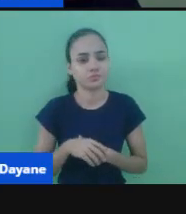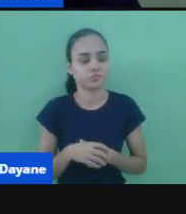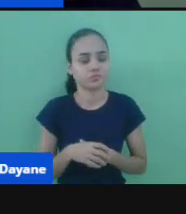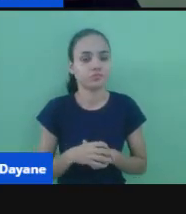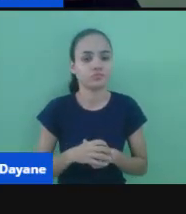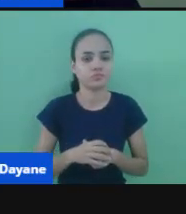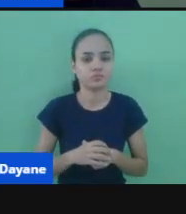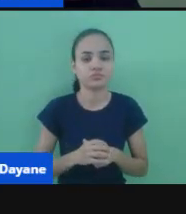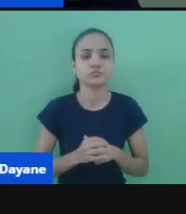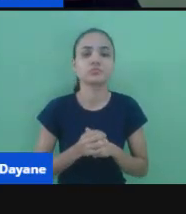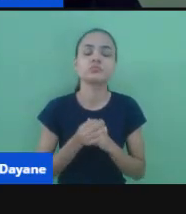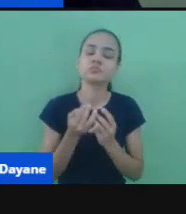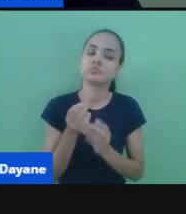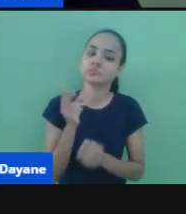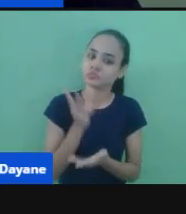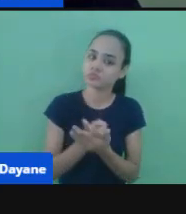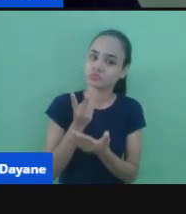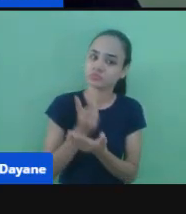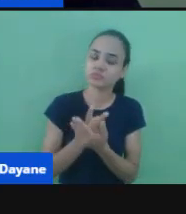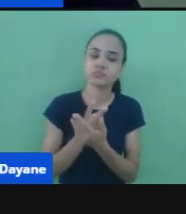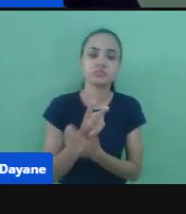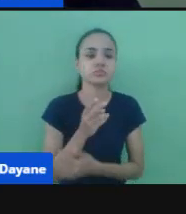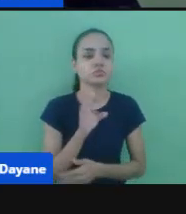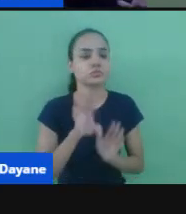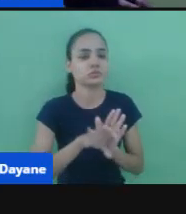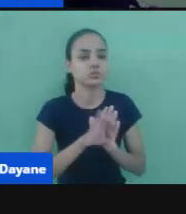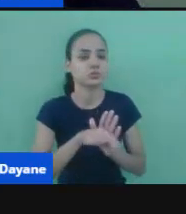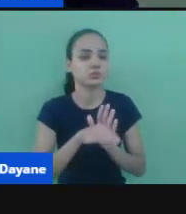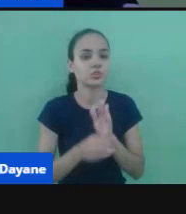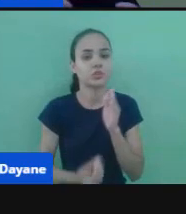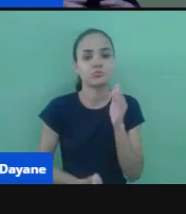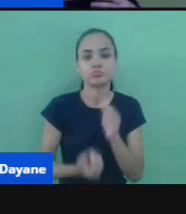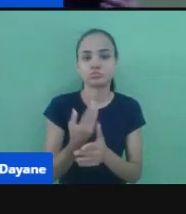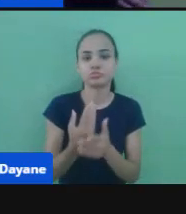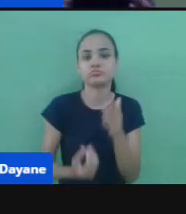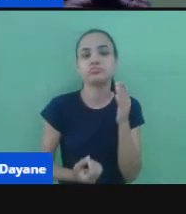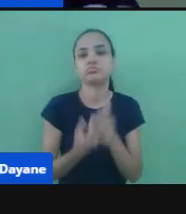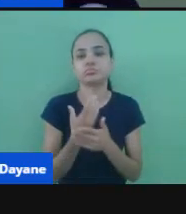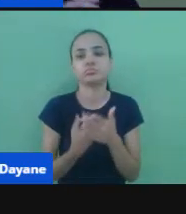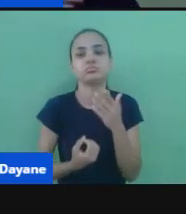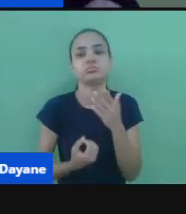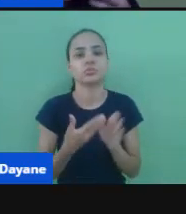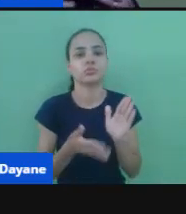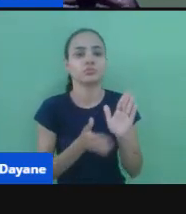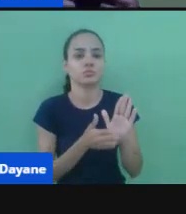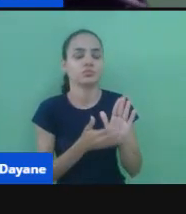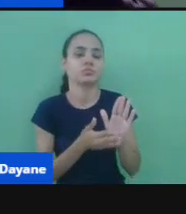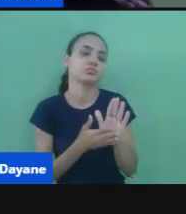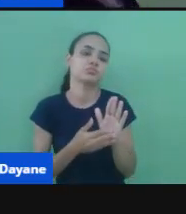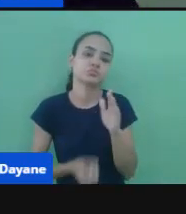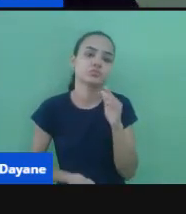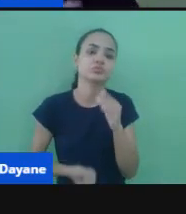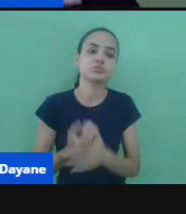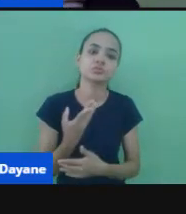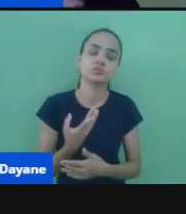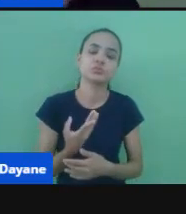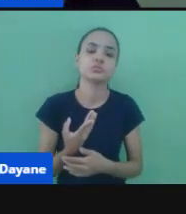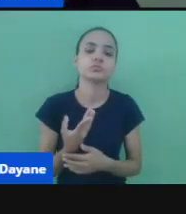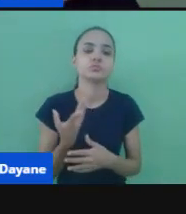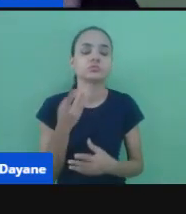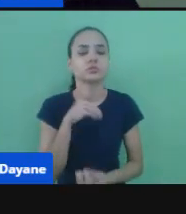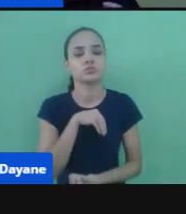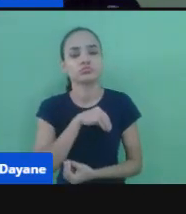conceito, nova proposta. Hoje a gente tem, por exemplo, o conceito de docuficção, que mistura